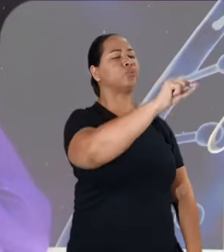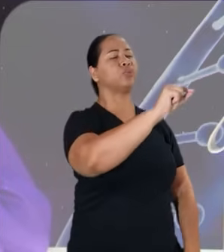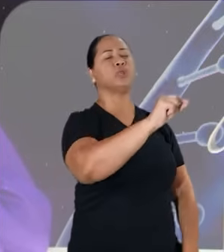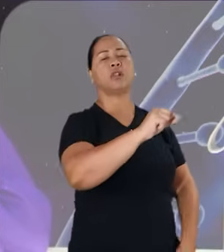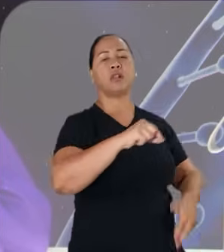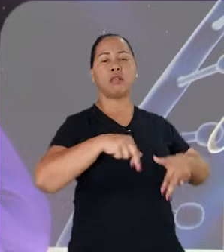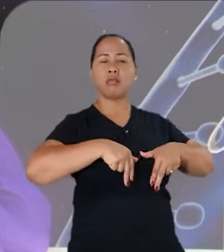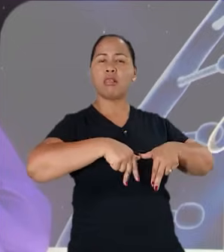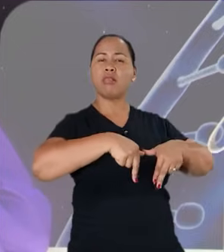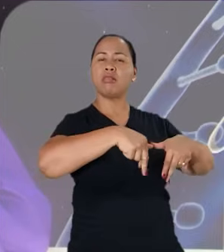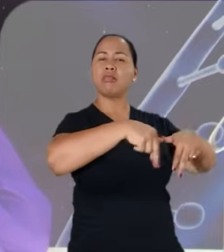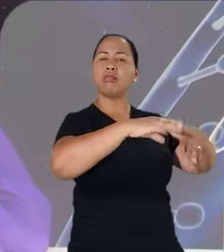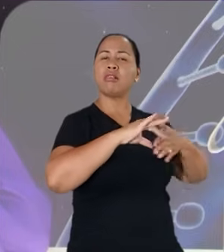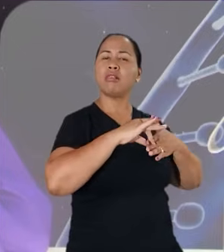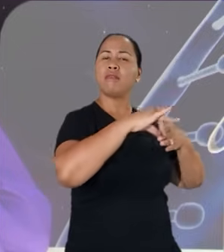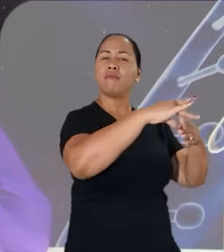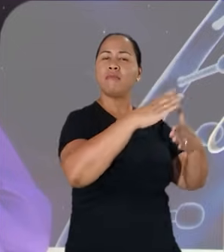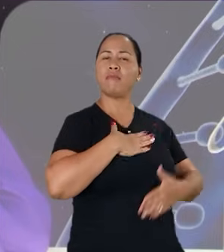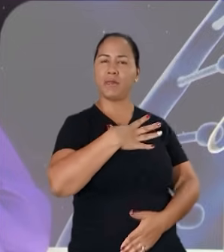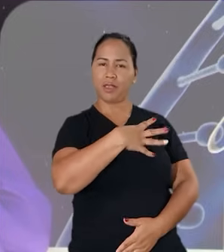numa aula de desenho.